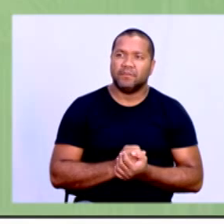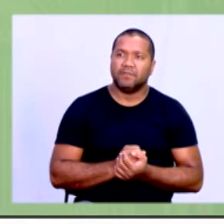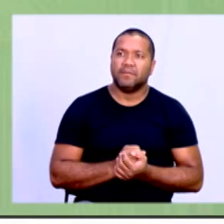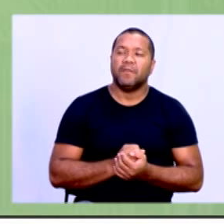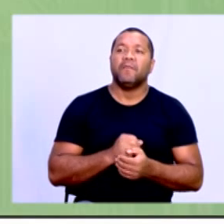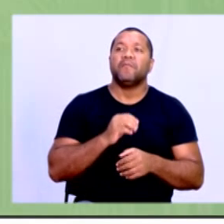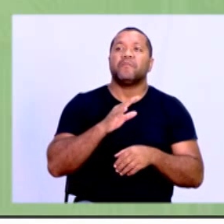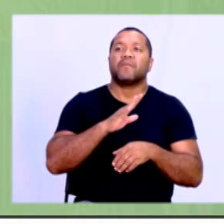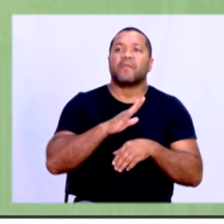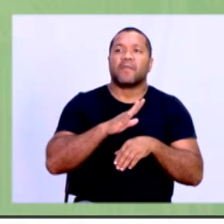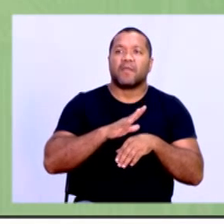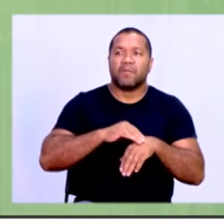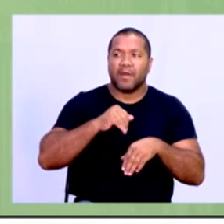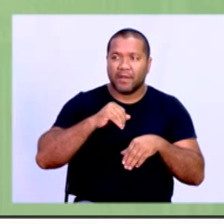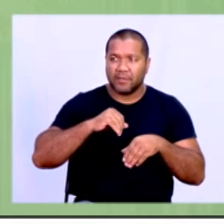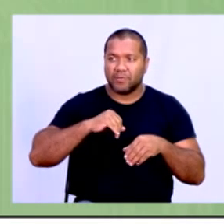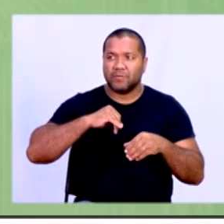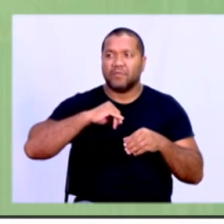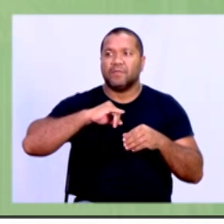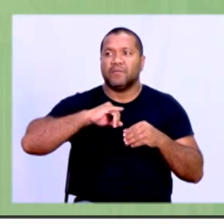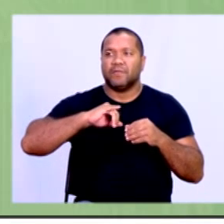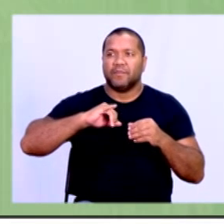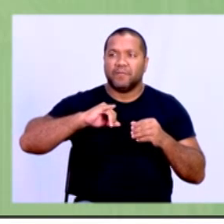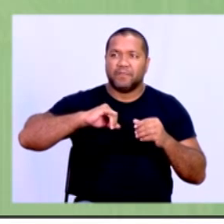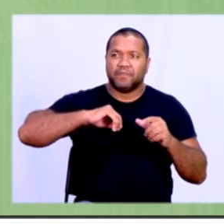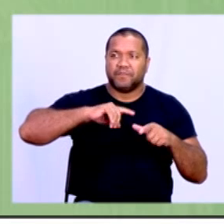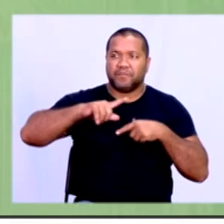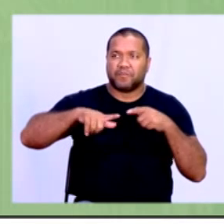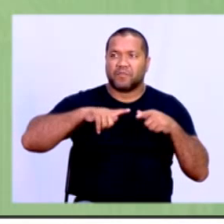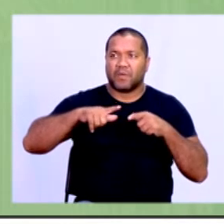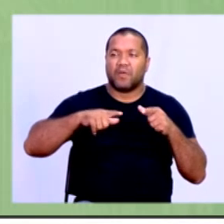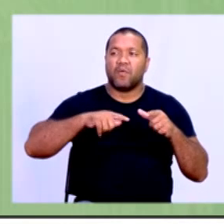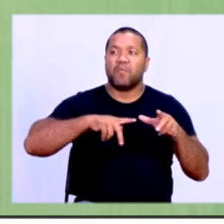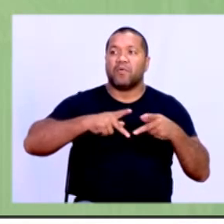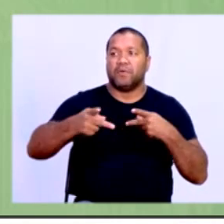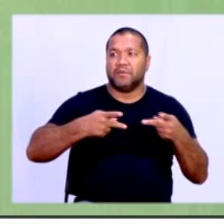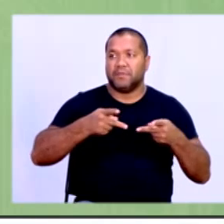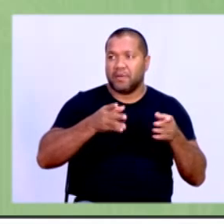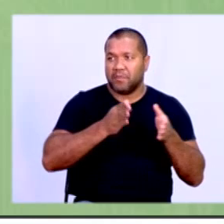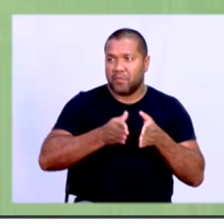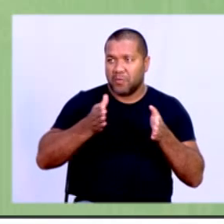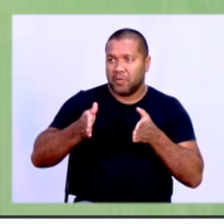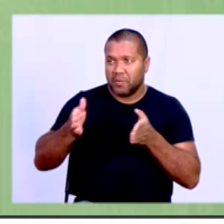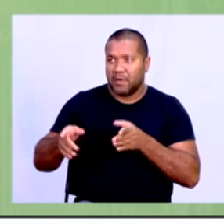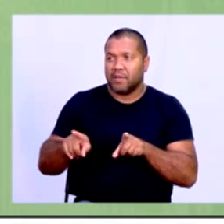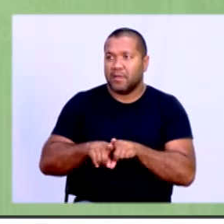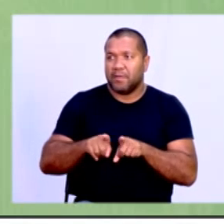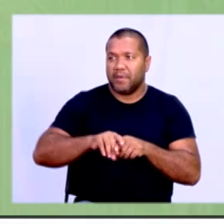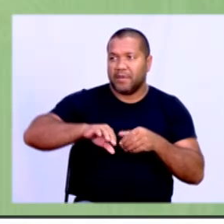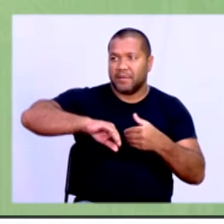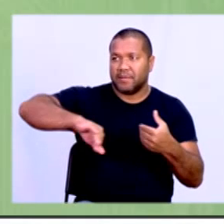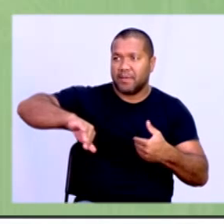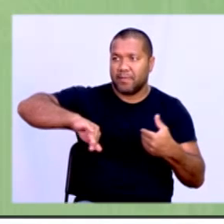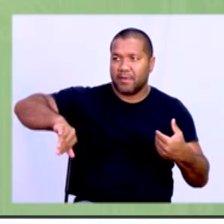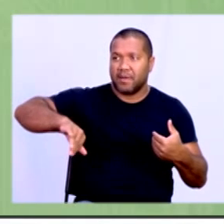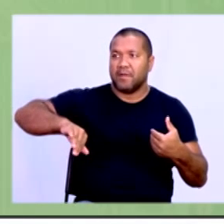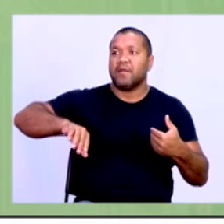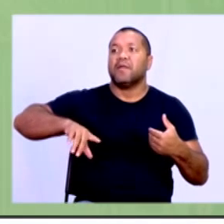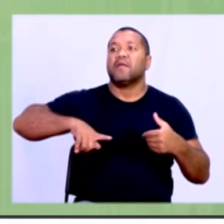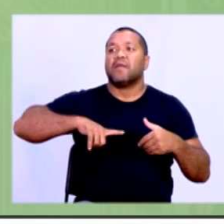Mais um benefício, o projeto modular é separado também, permite aos desenvolvedores e